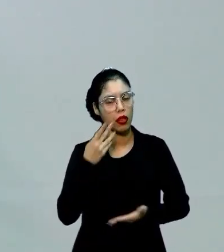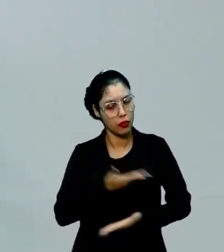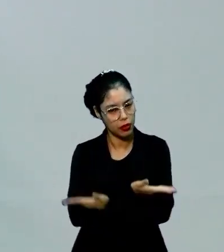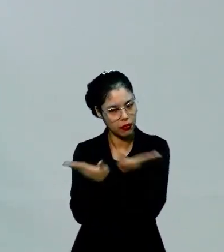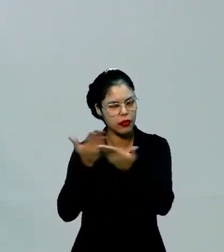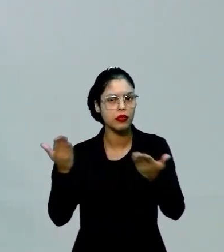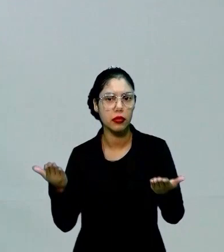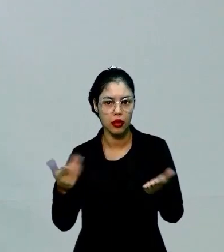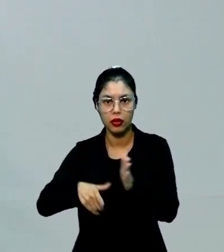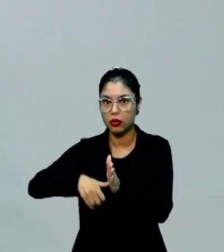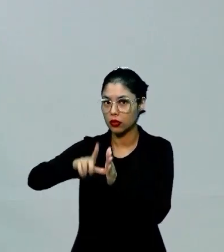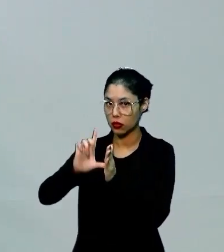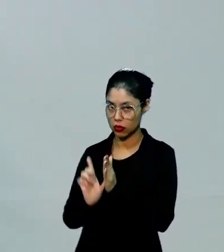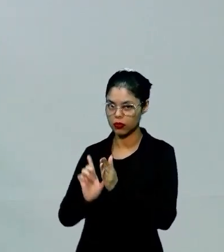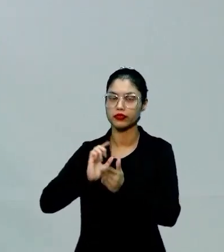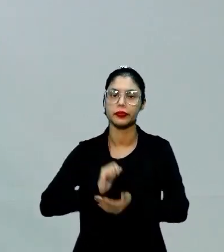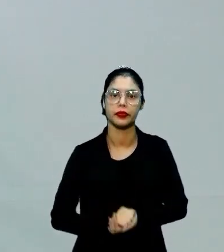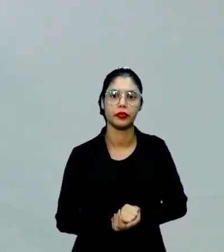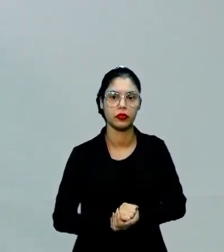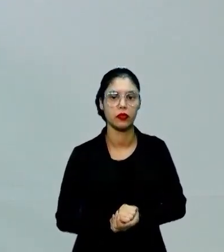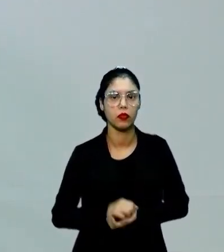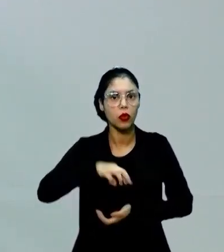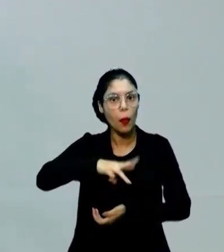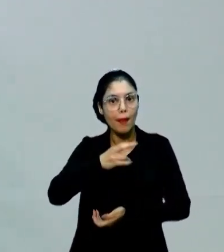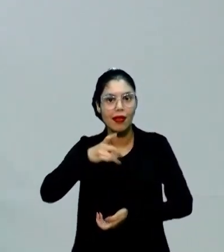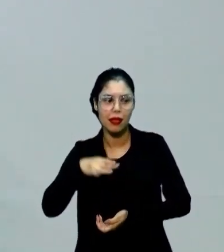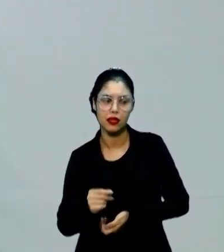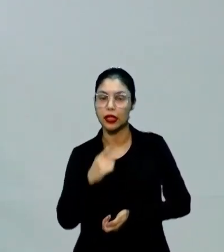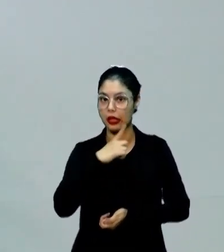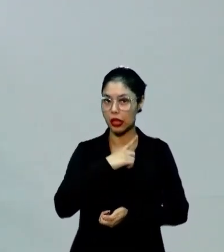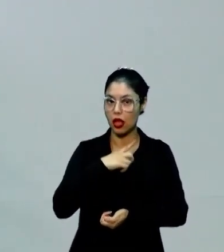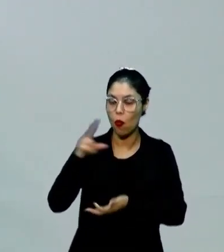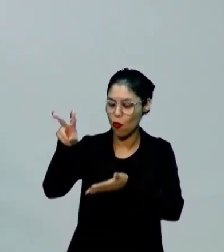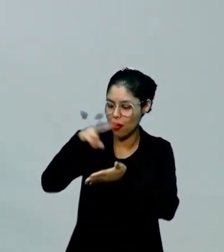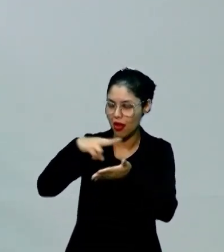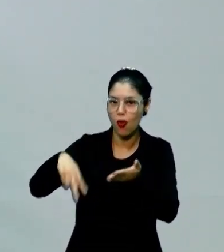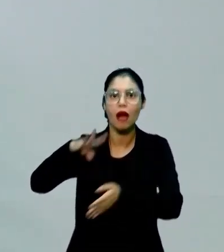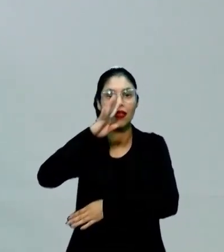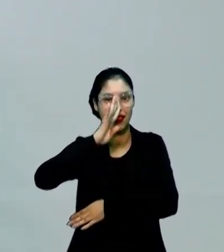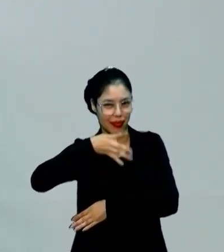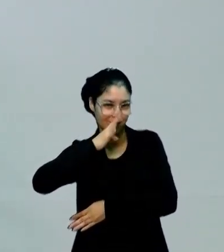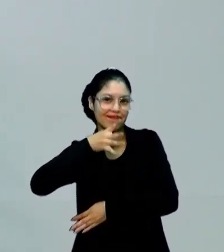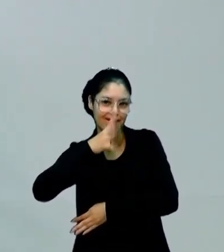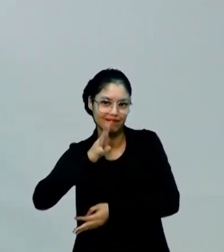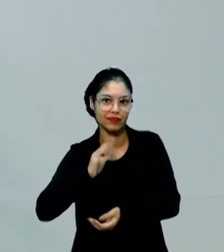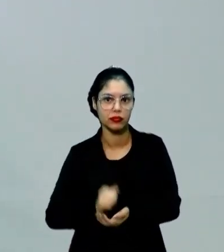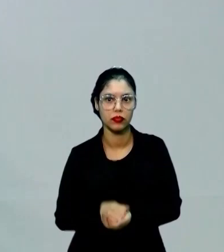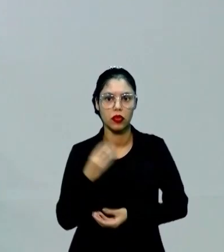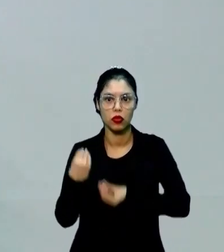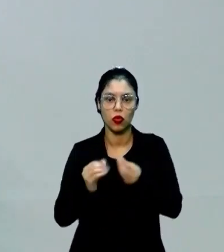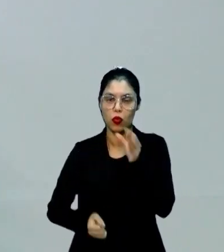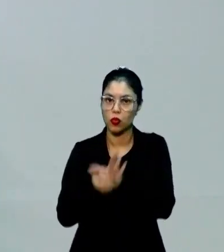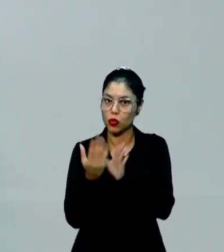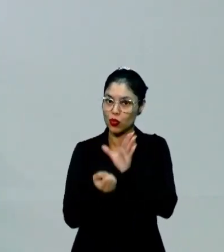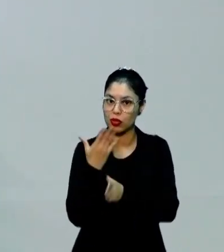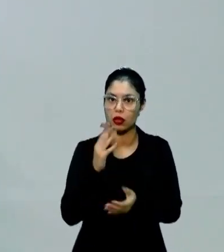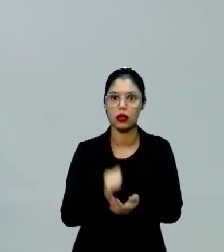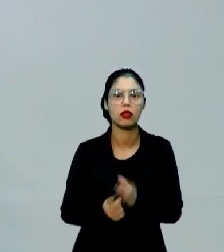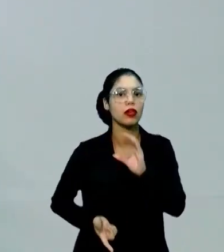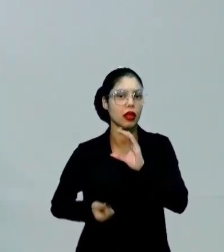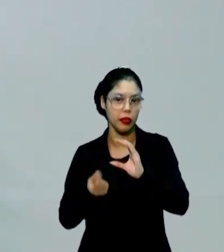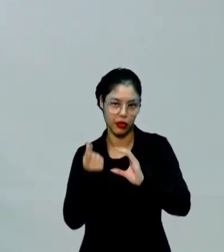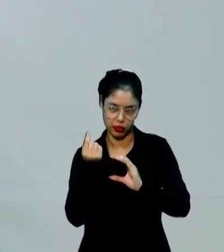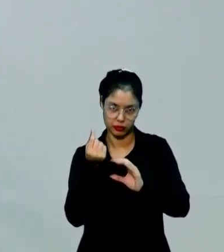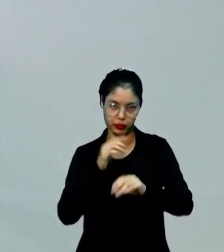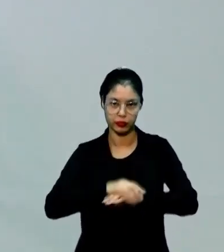vocês anteriormente. O marxismo ele tem uma leitura crítica do modo de produção